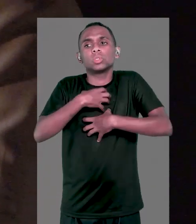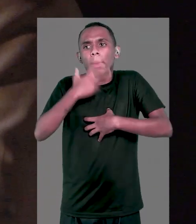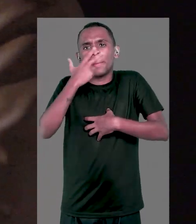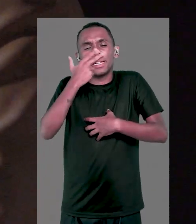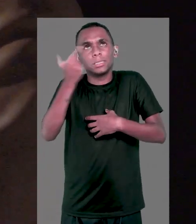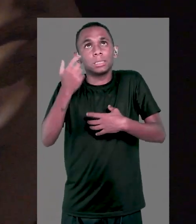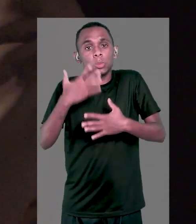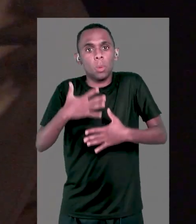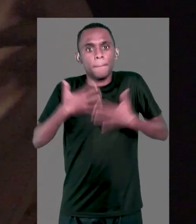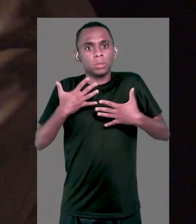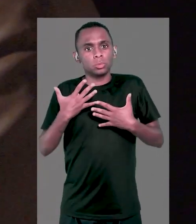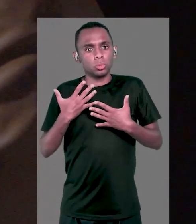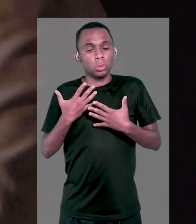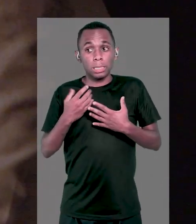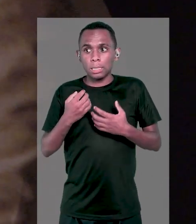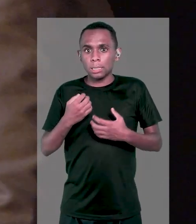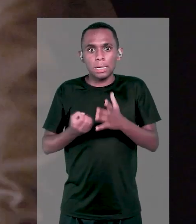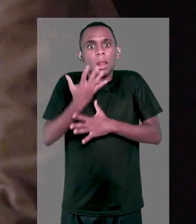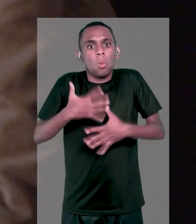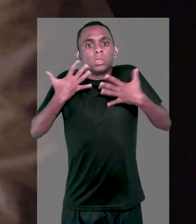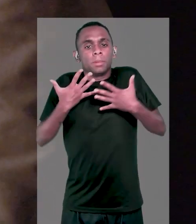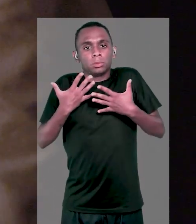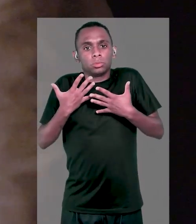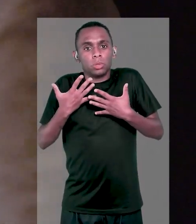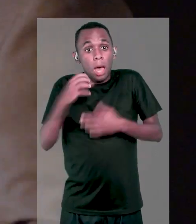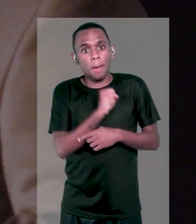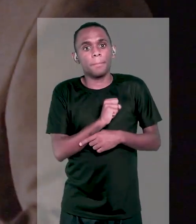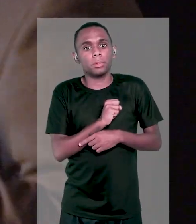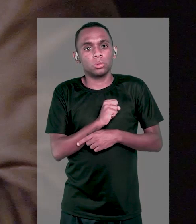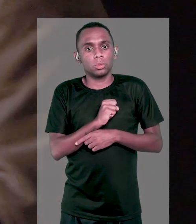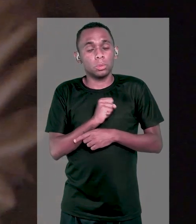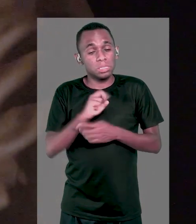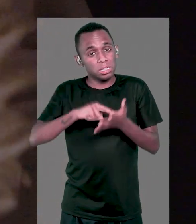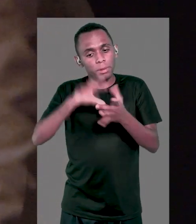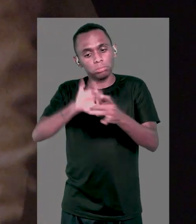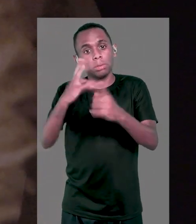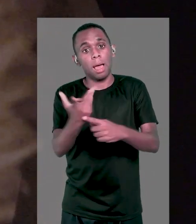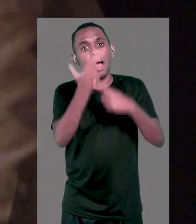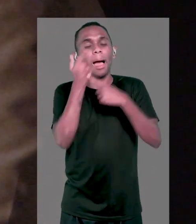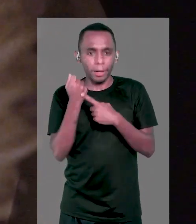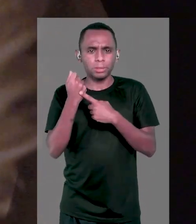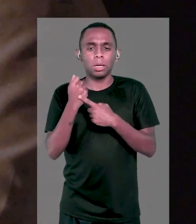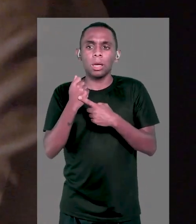ela provoca prazer sem dúvida provoca felicidade mas ela provoca também